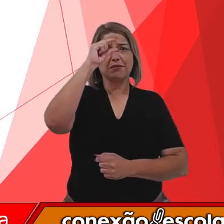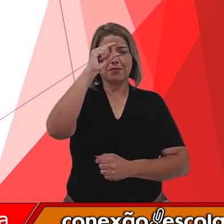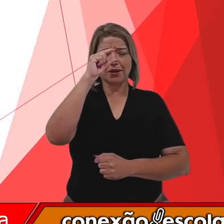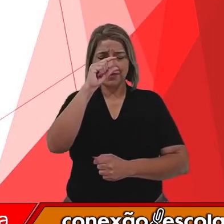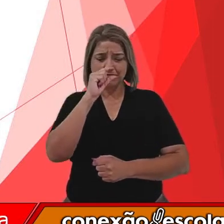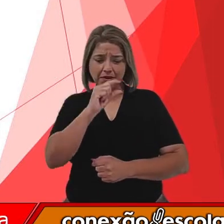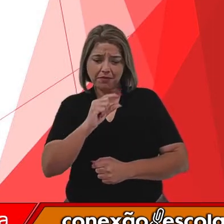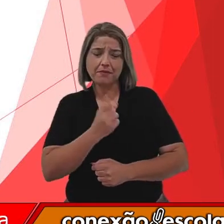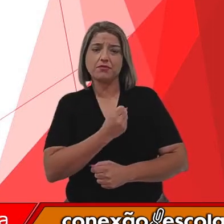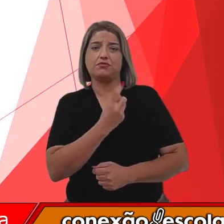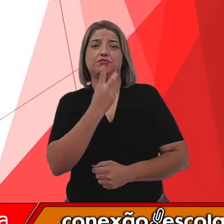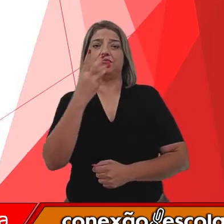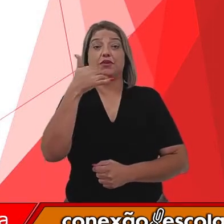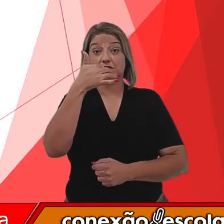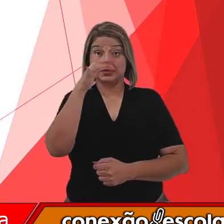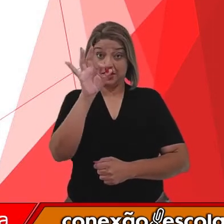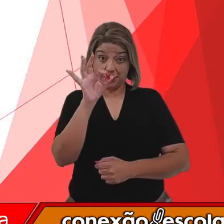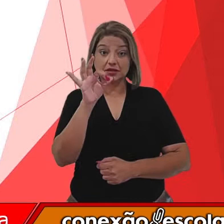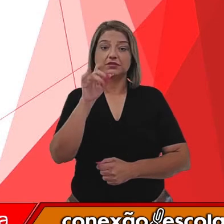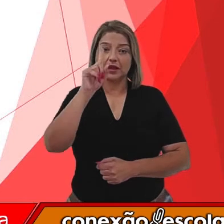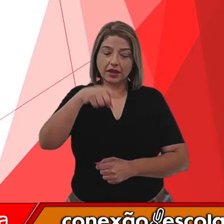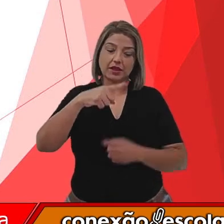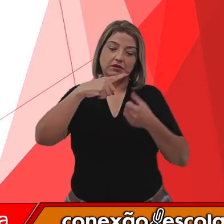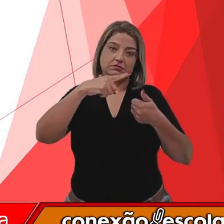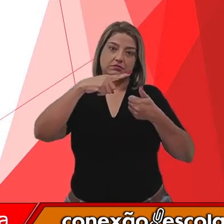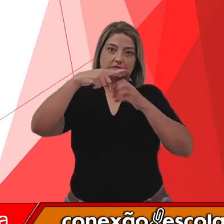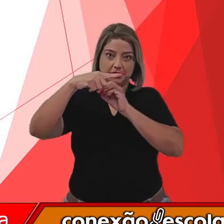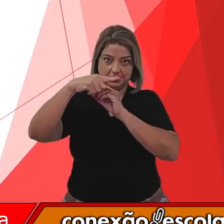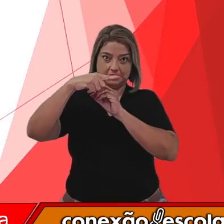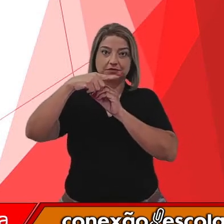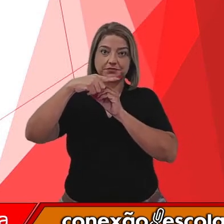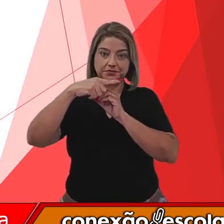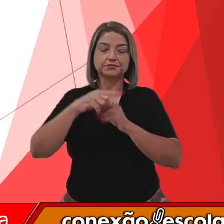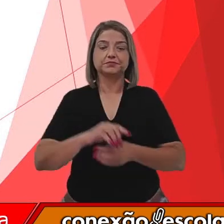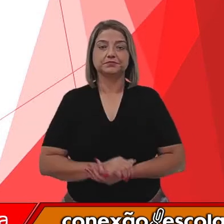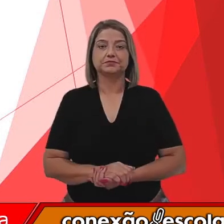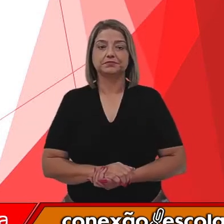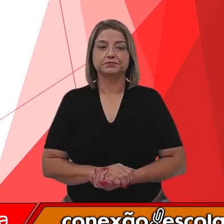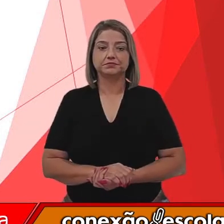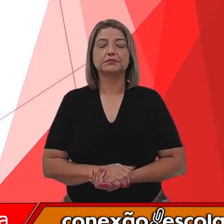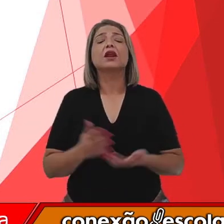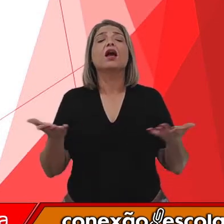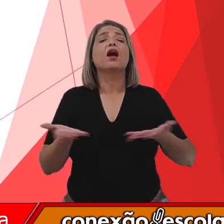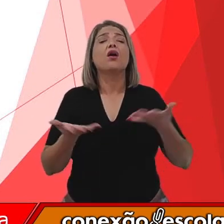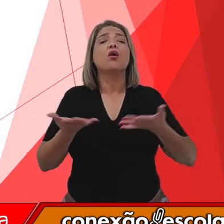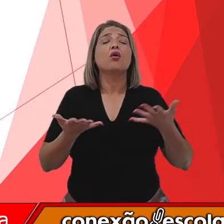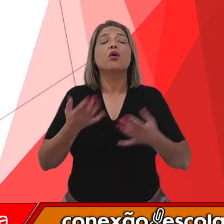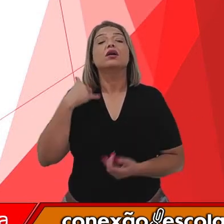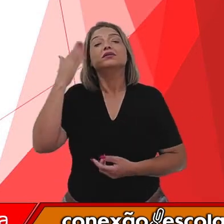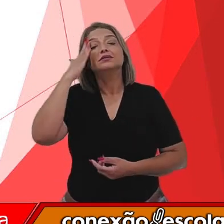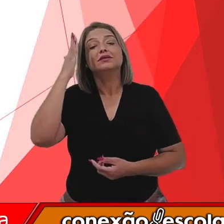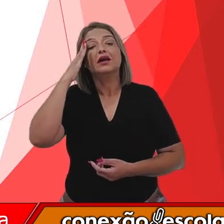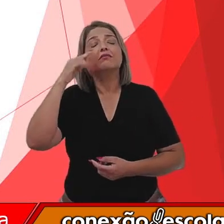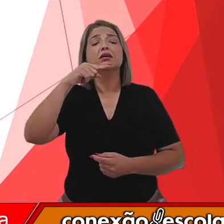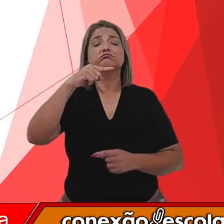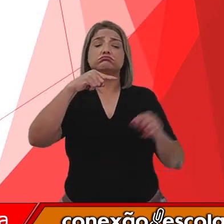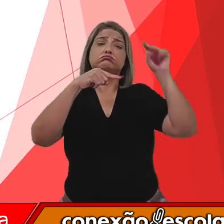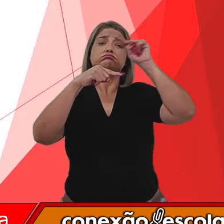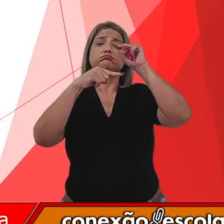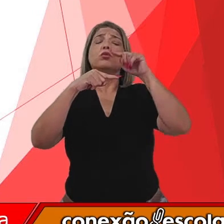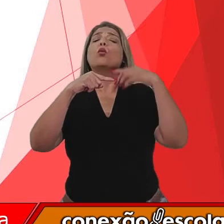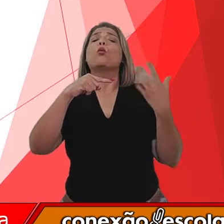10 partes. Denominador, 10. Agora, chegou a hora da gente numerar essa